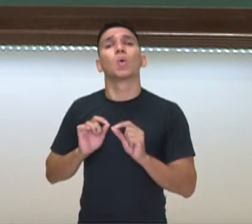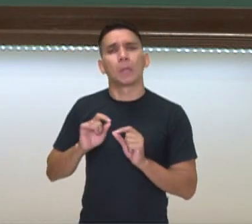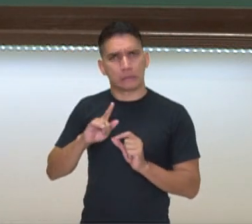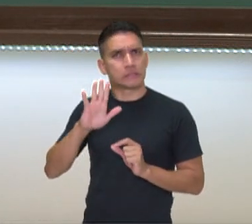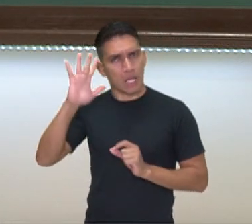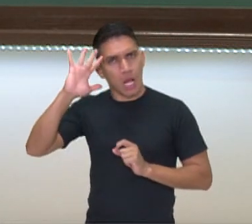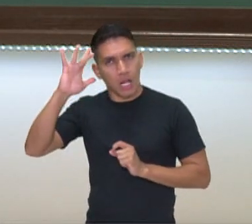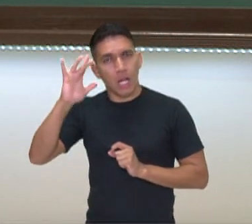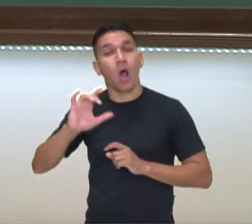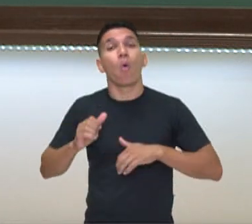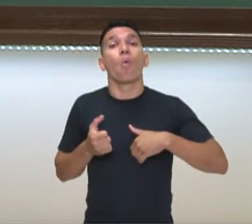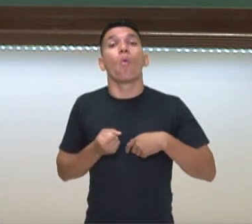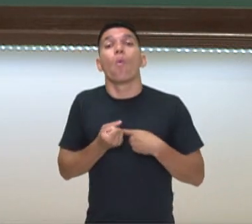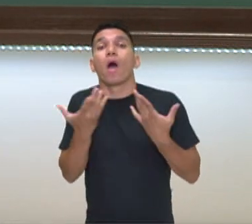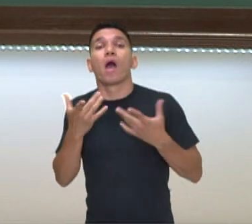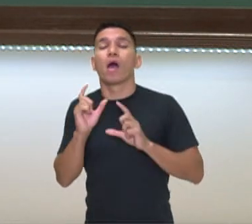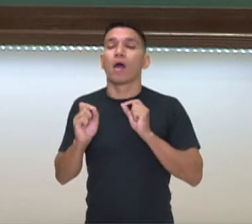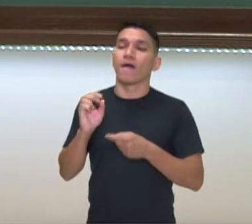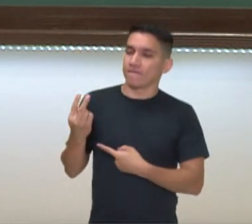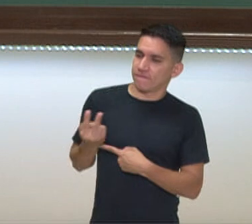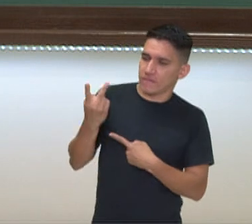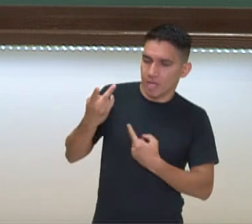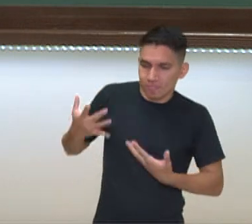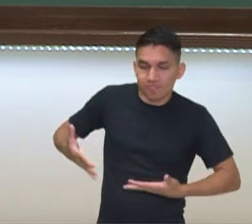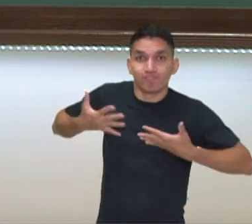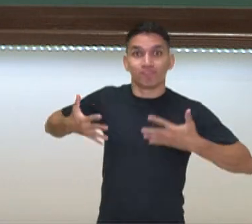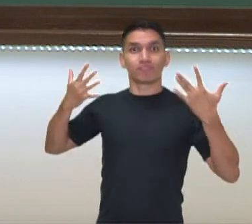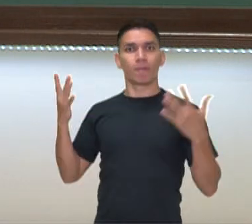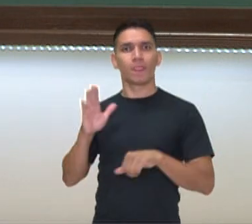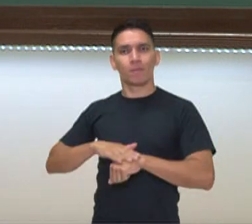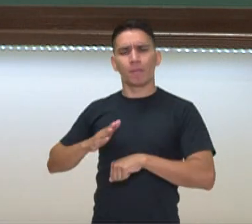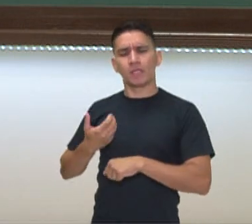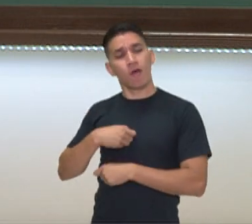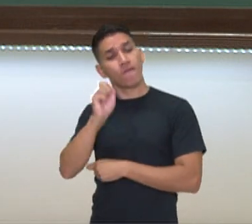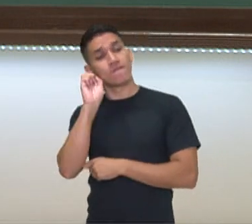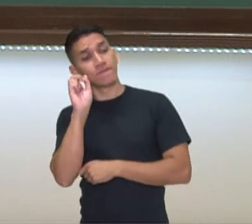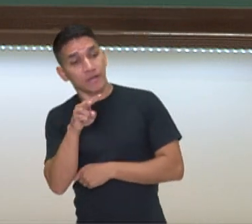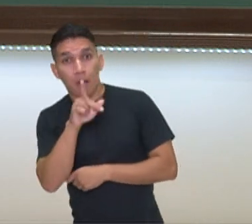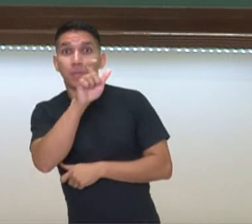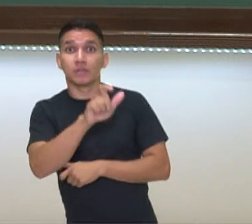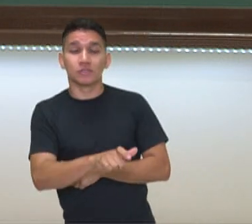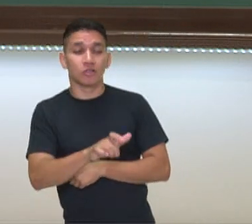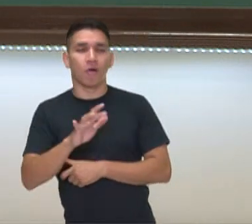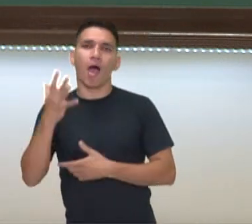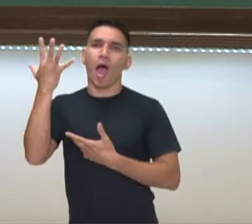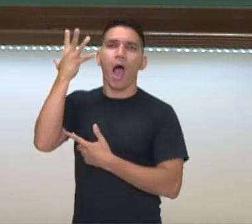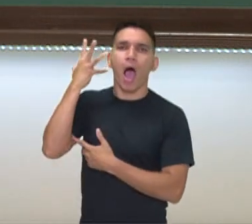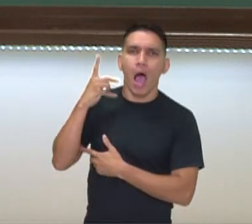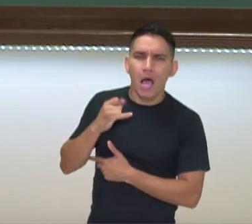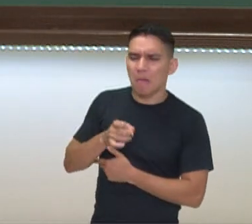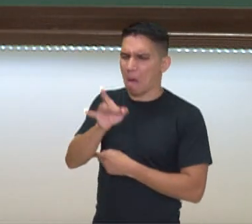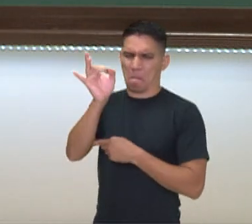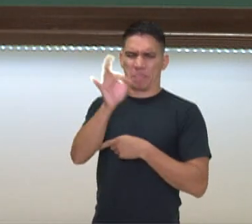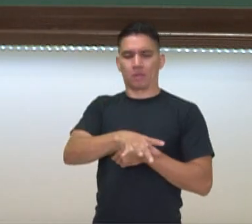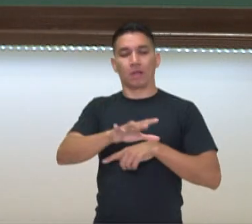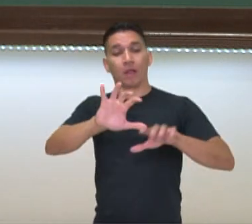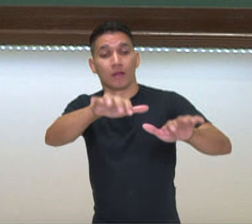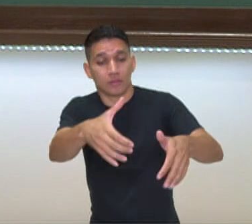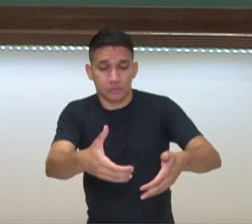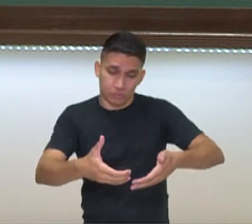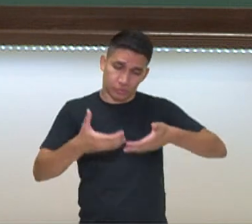que valores então que me despertam quando eu vejo uma pessoa resgatando, por exemplo, um animal abandonado